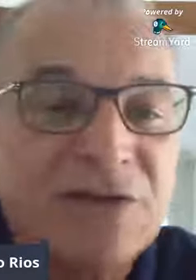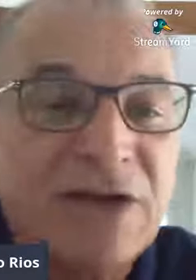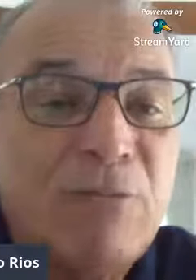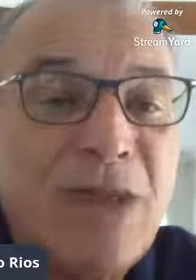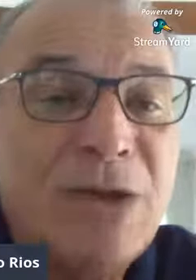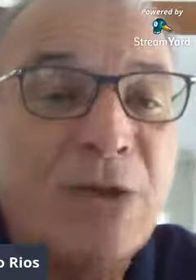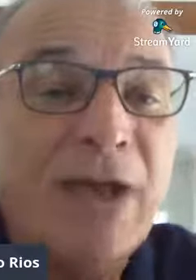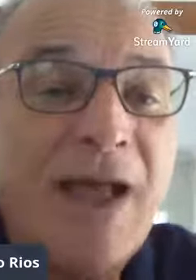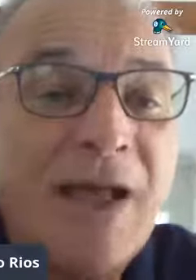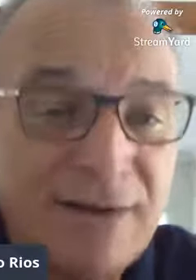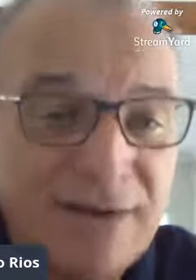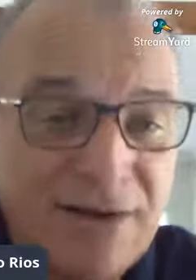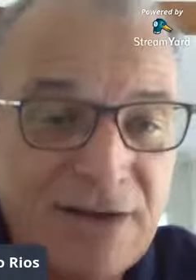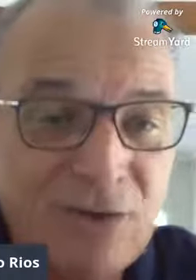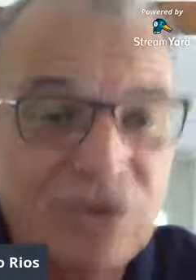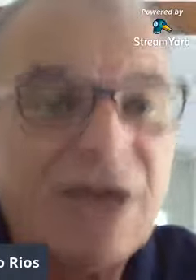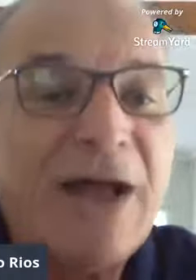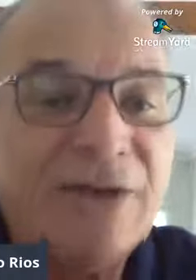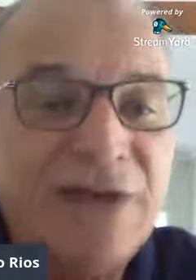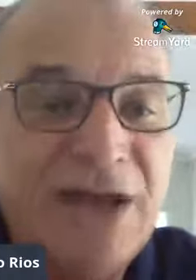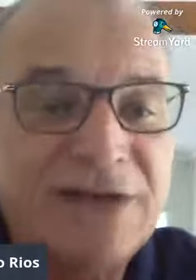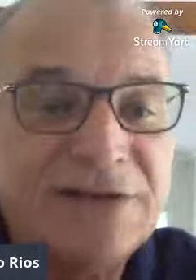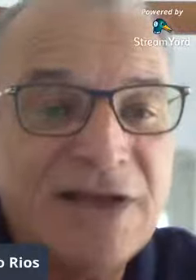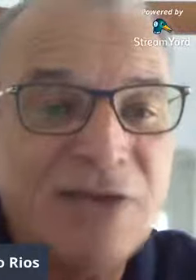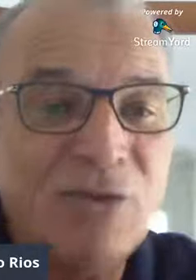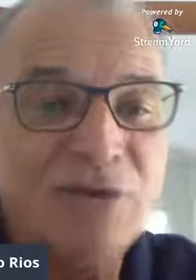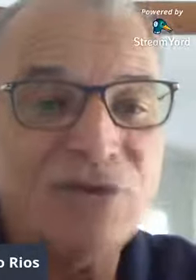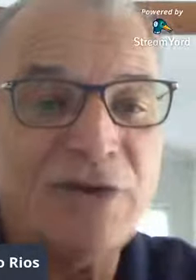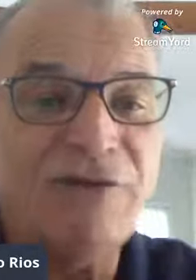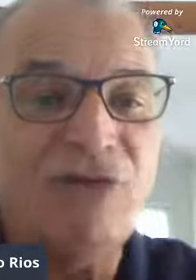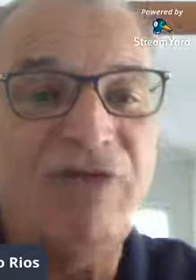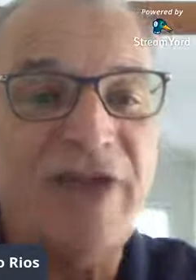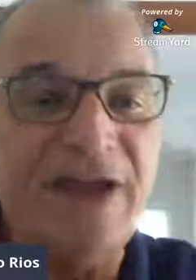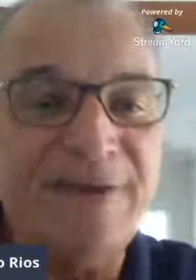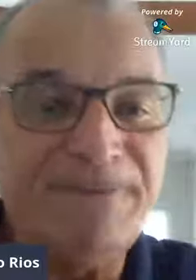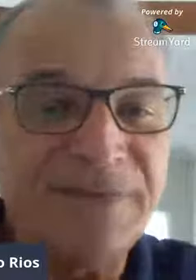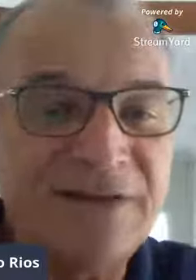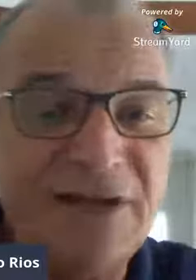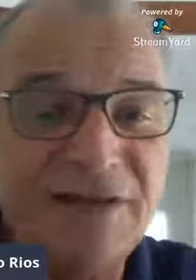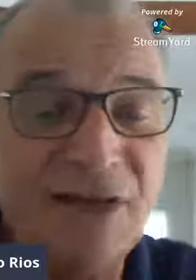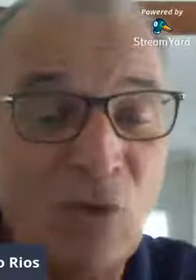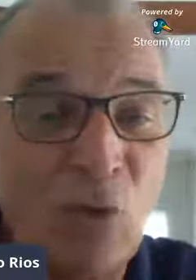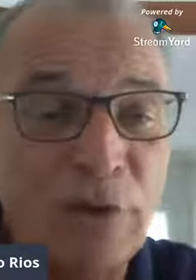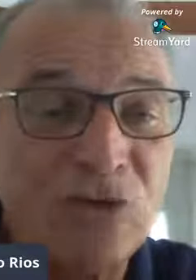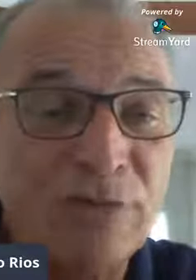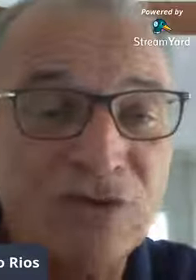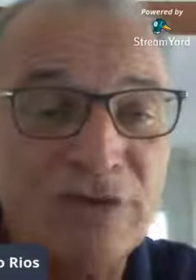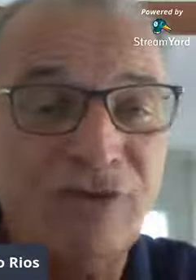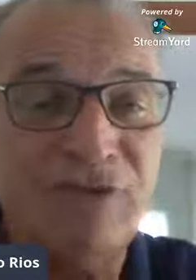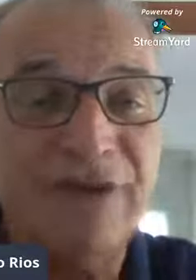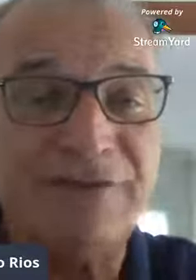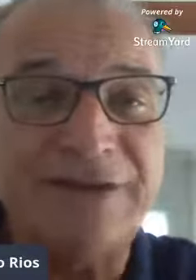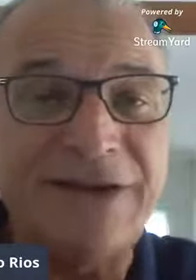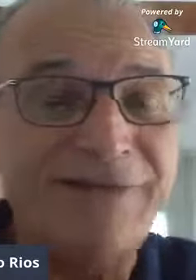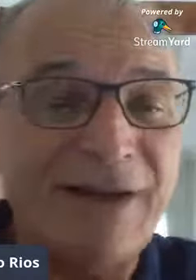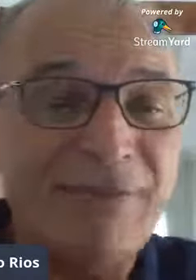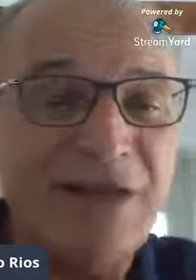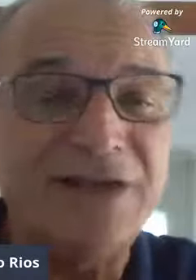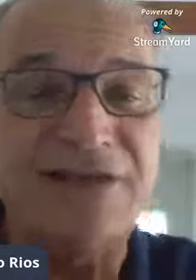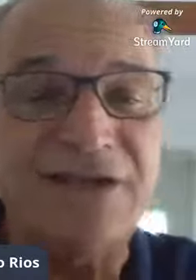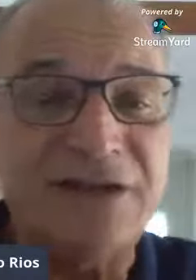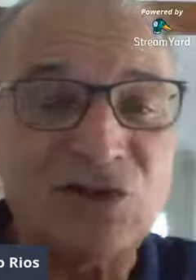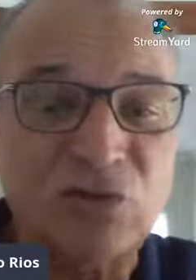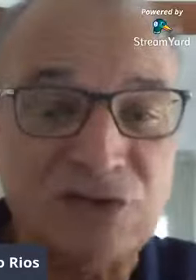estávamos querendo melhorar o trabalho deles. Então começou a envolver tanta coisa, começou a envolver tanta